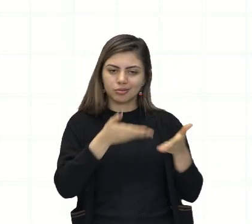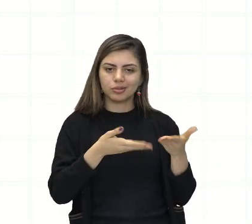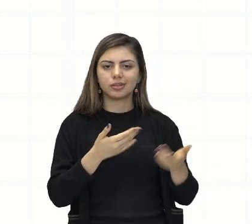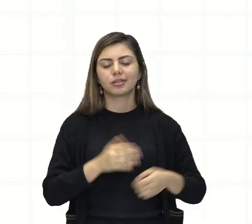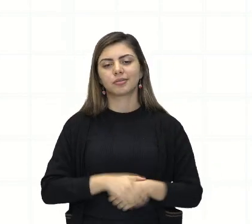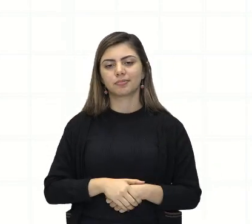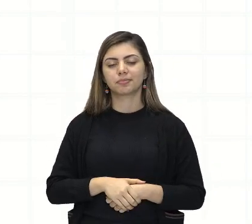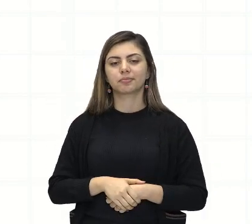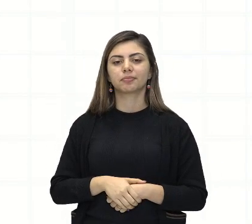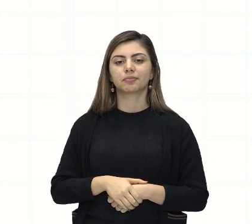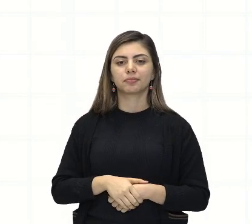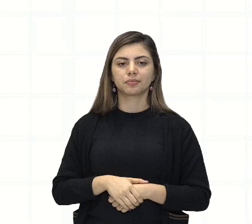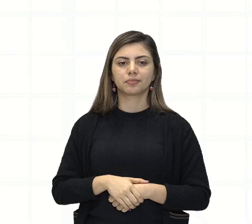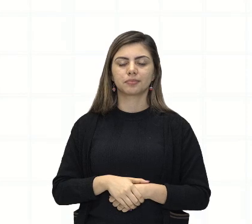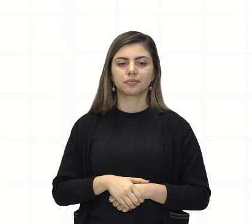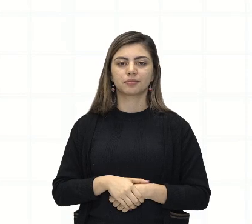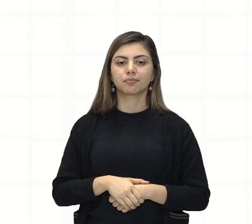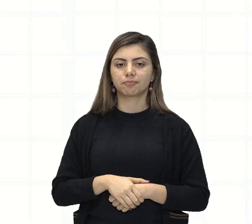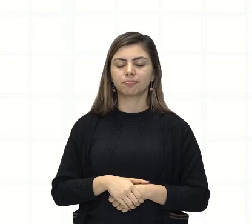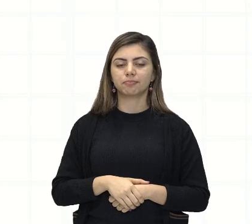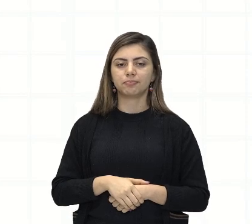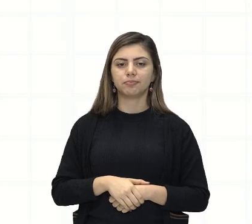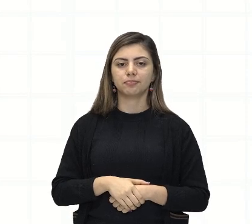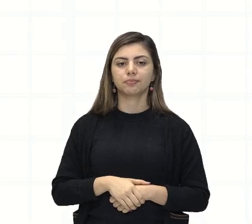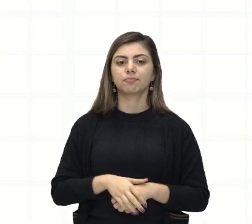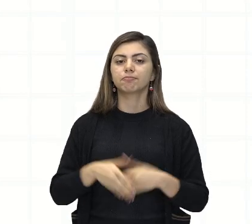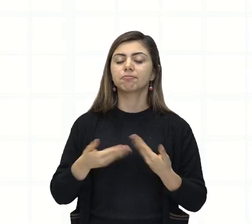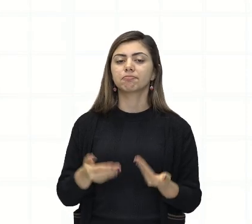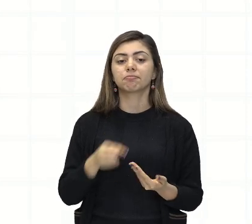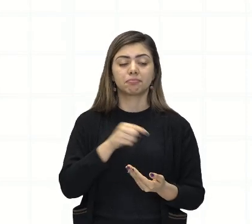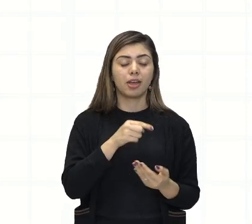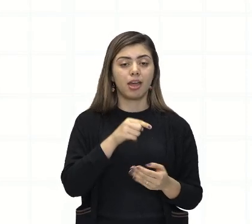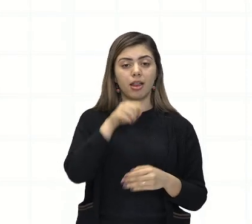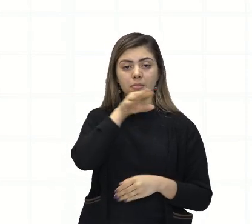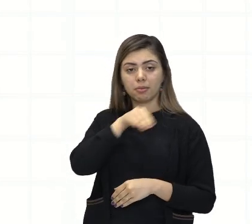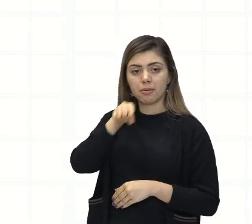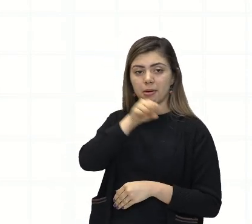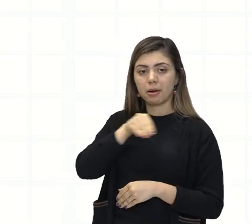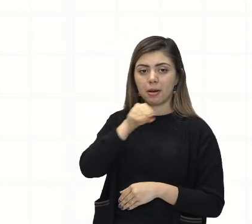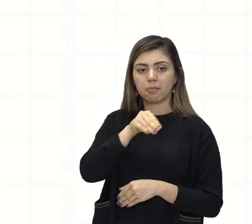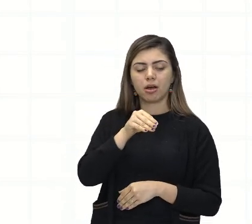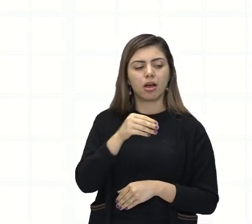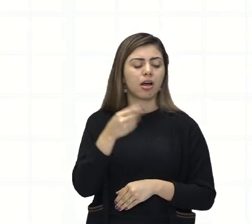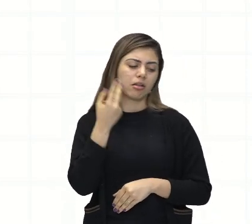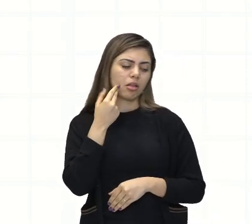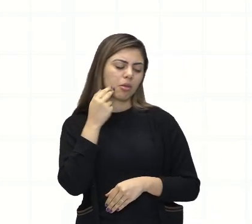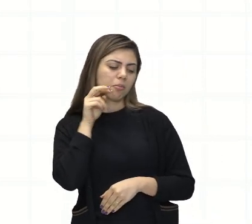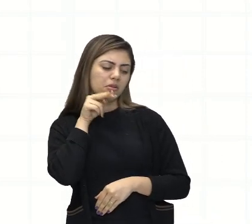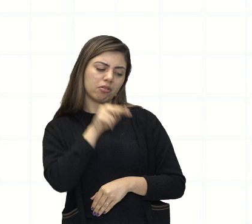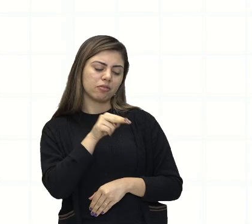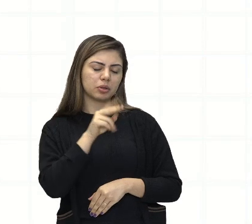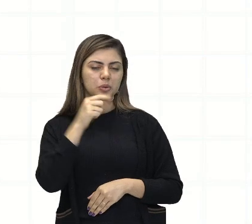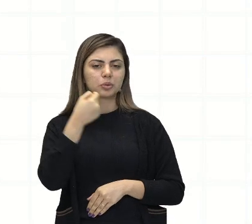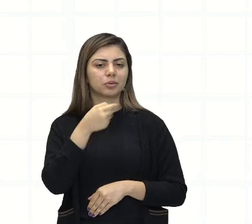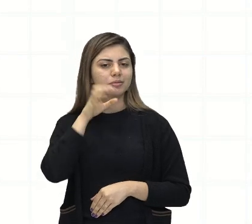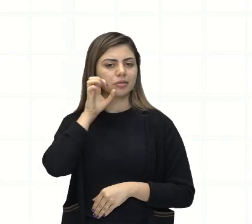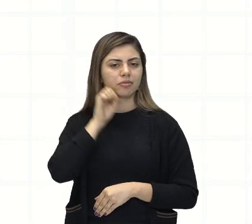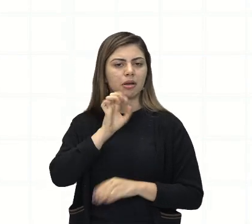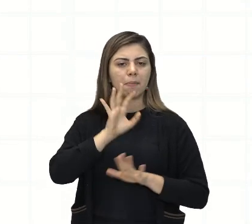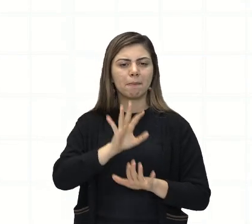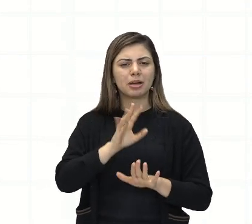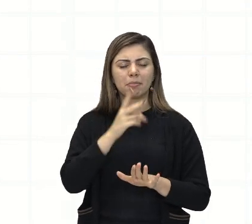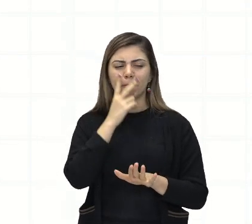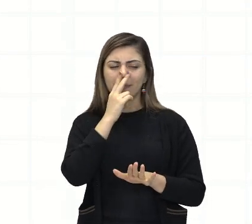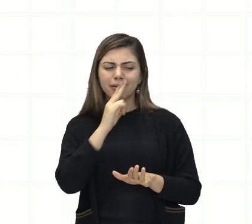problema. Vamos seguir aí na nossa leitura. O que falava, às vezes, era comum. A gente é que ouvia exagerado.